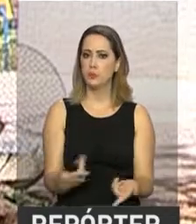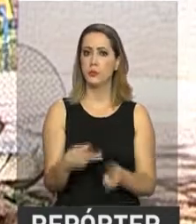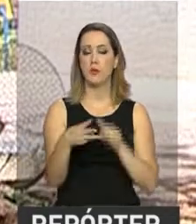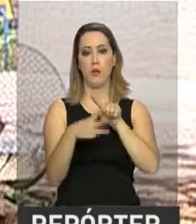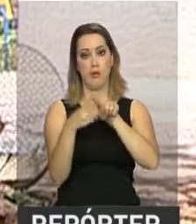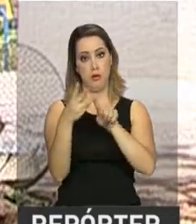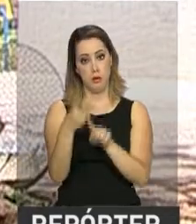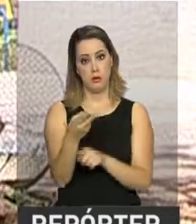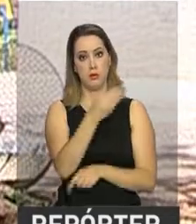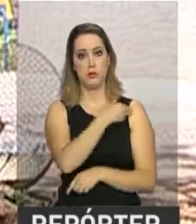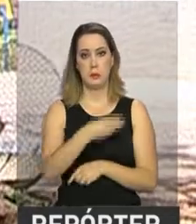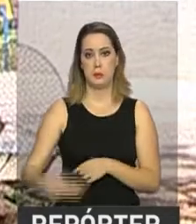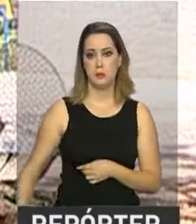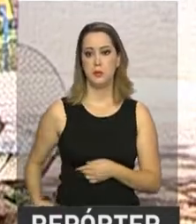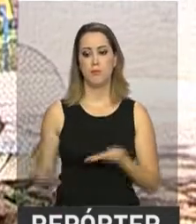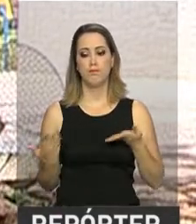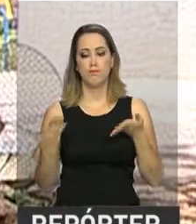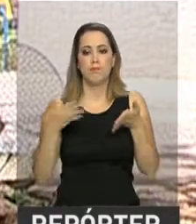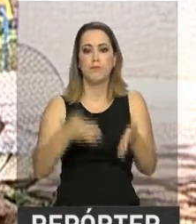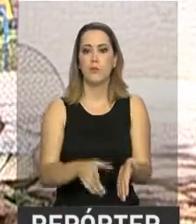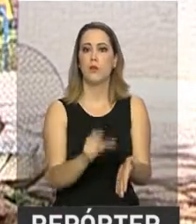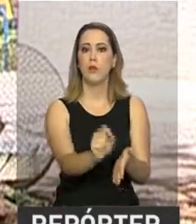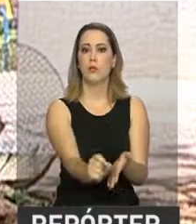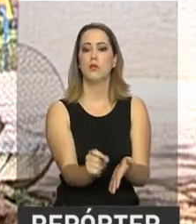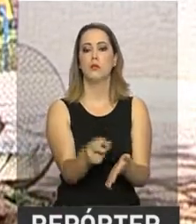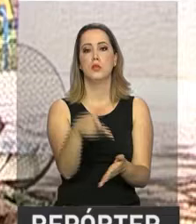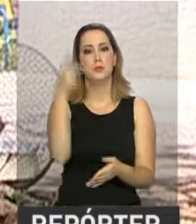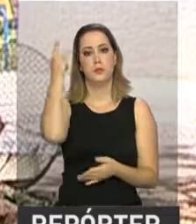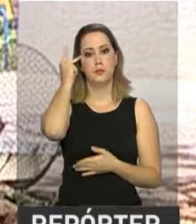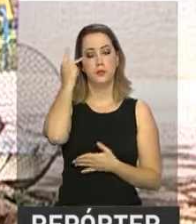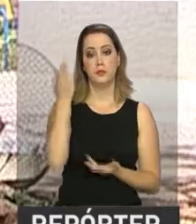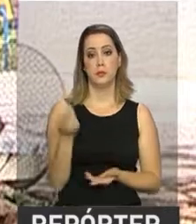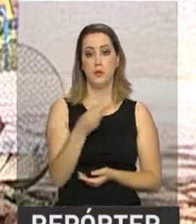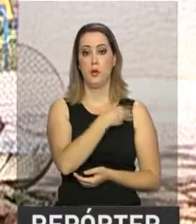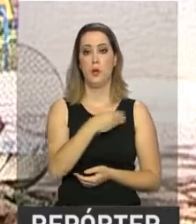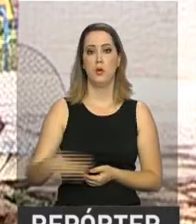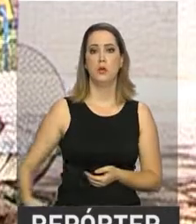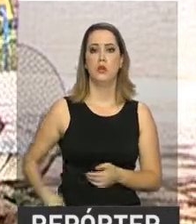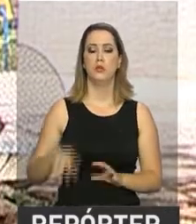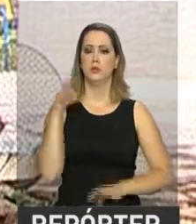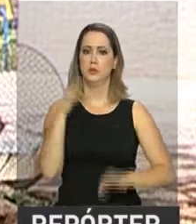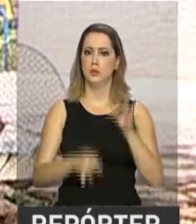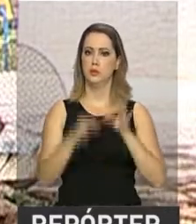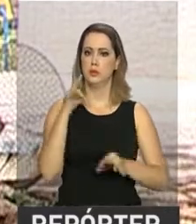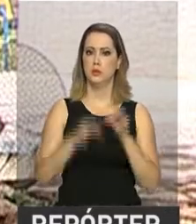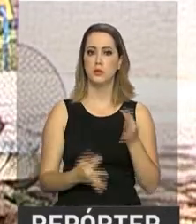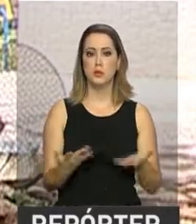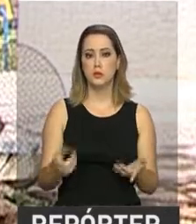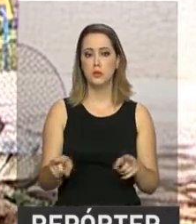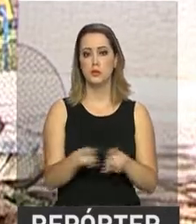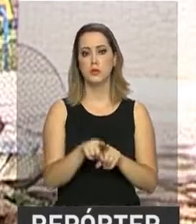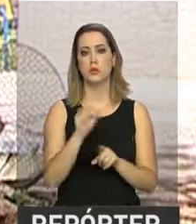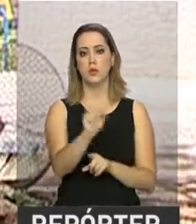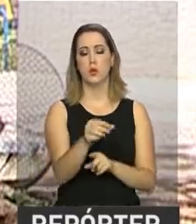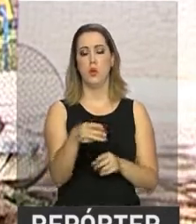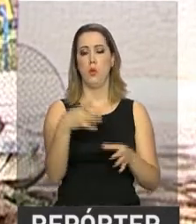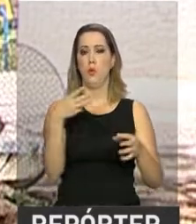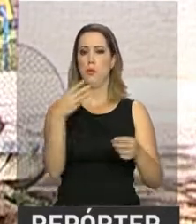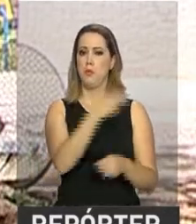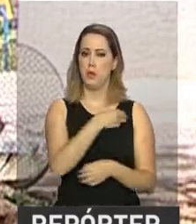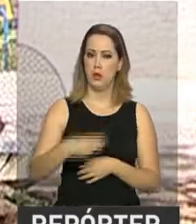Estado participam das atividades em São Paulo: o ministro da Justiça, Alexandre de Moraes, o da